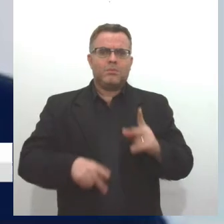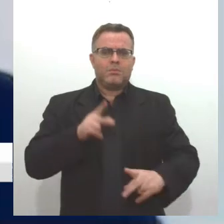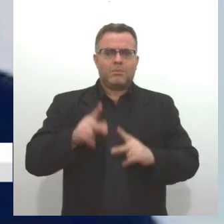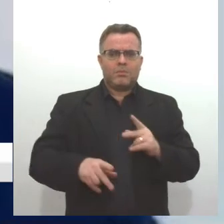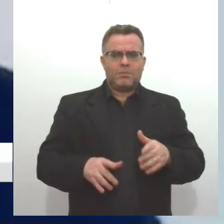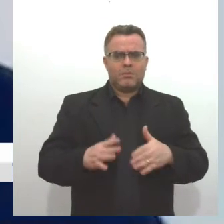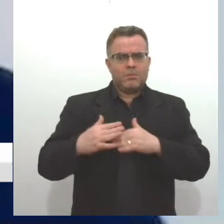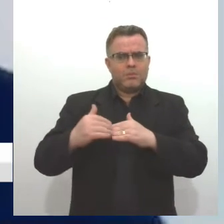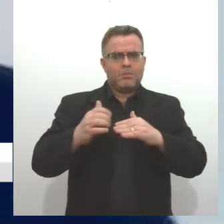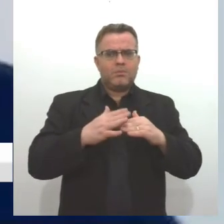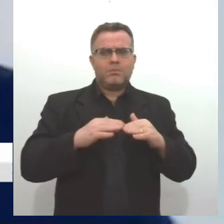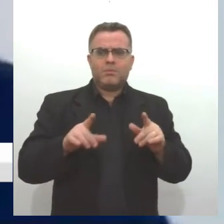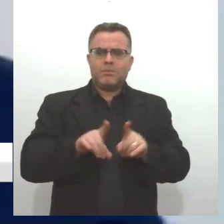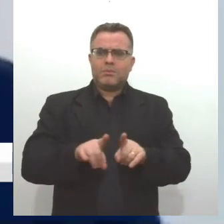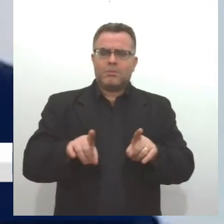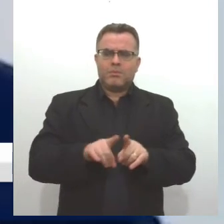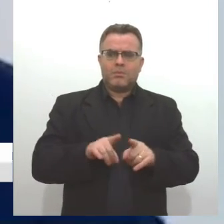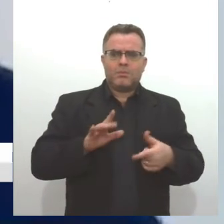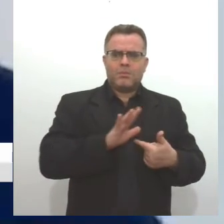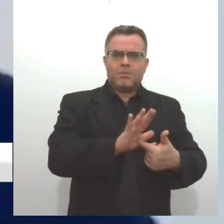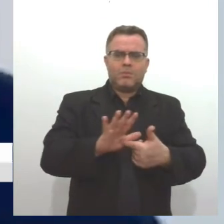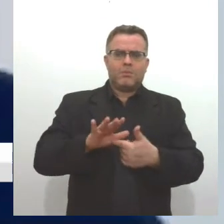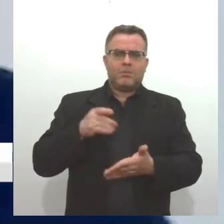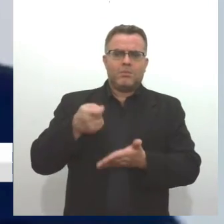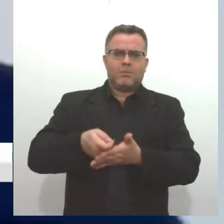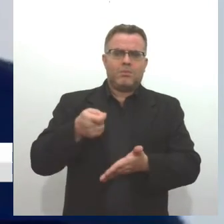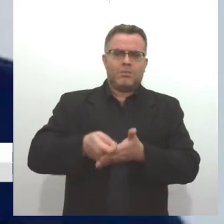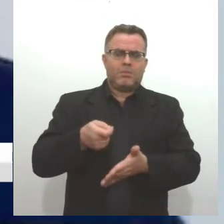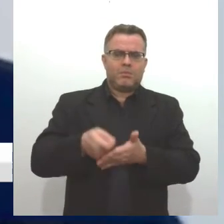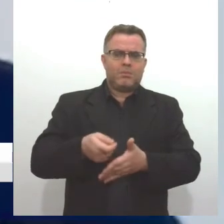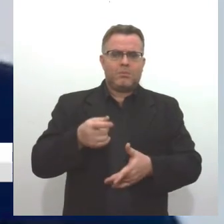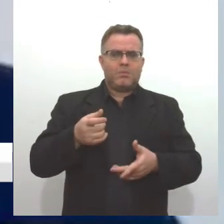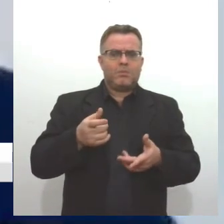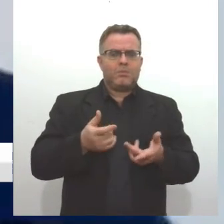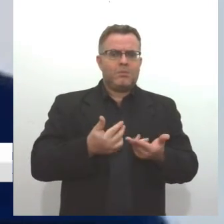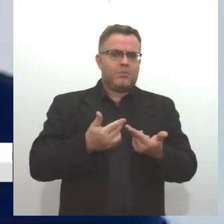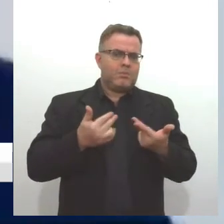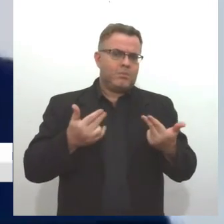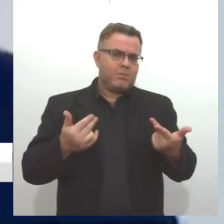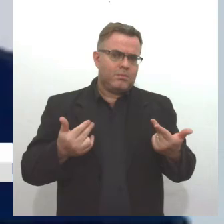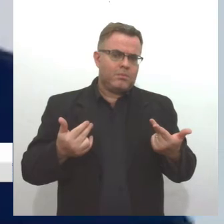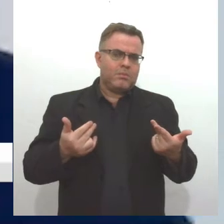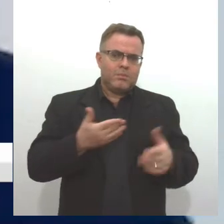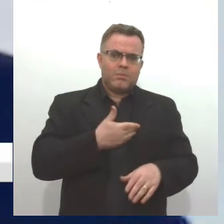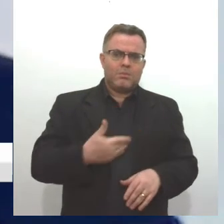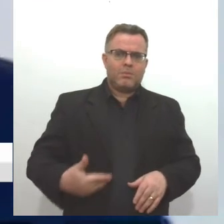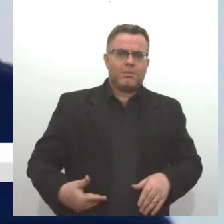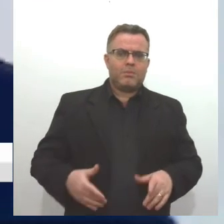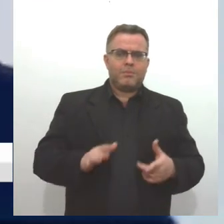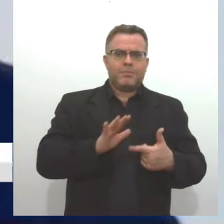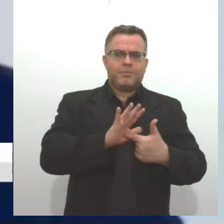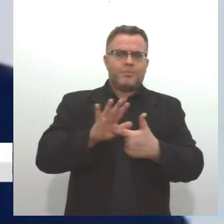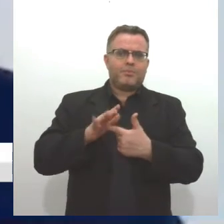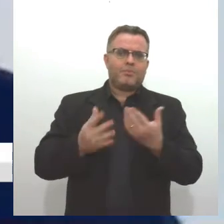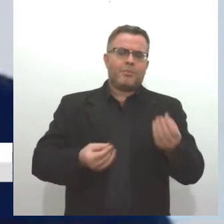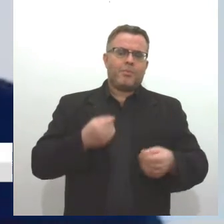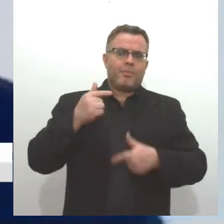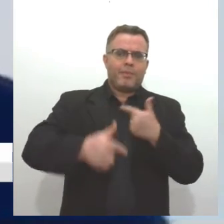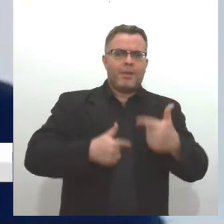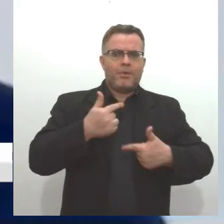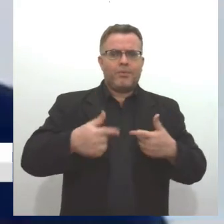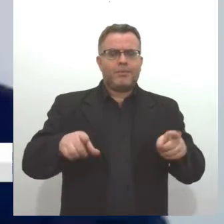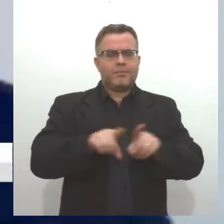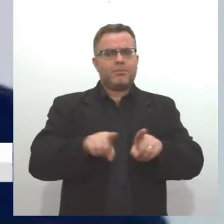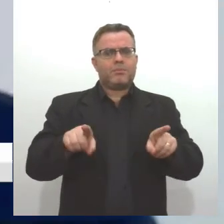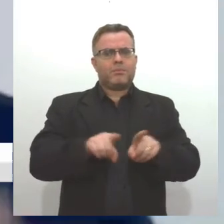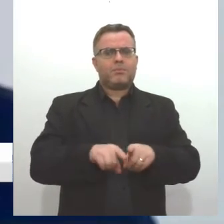a gente também tem que indicar e cobrar que os mecanismos públicos, né, funcionem e que façam esse trabalho também, porque